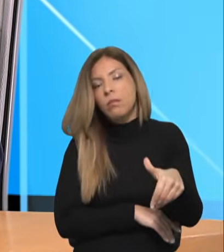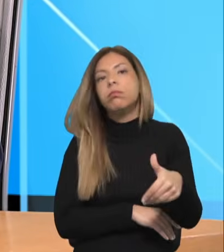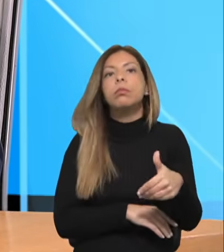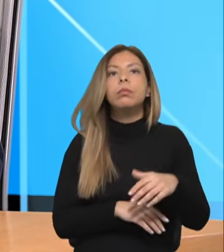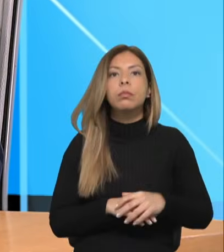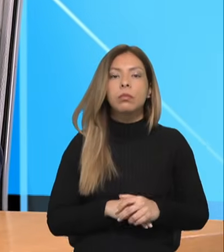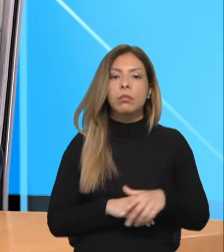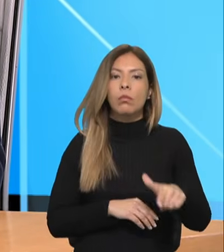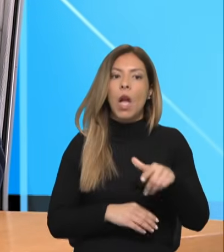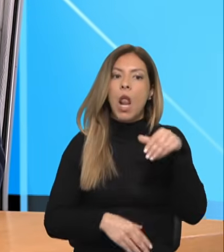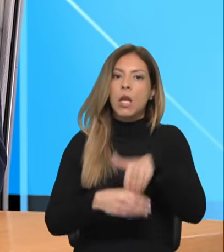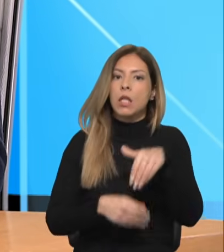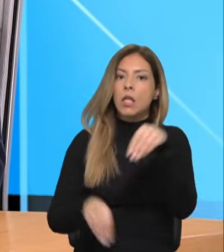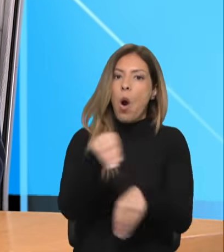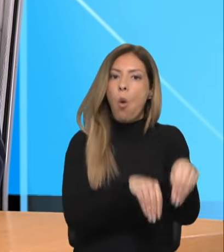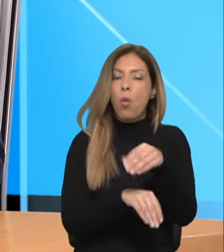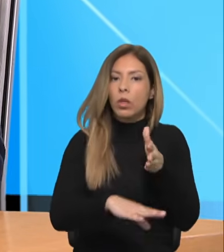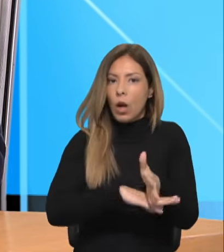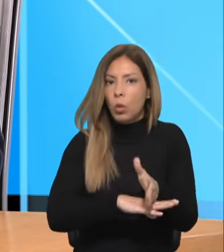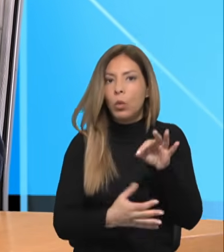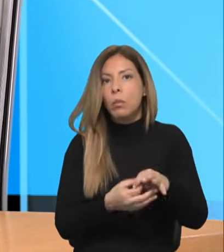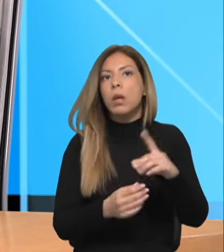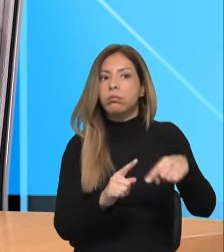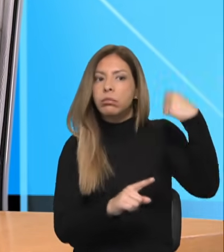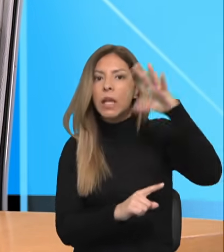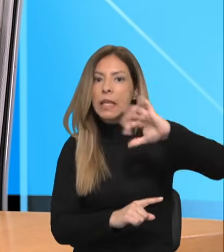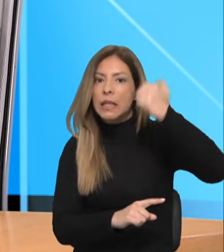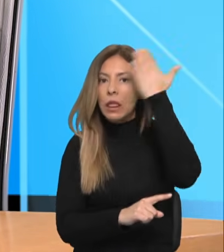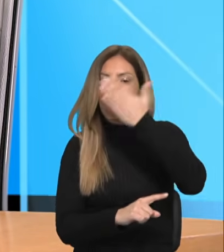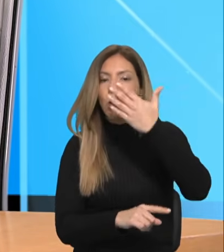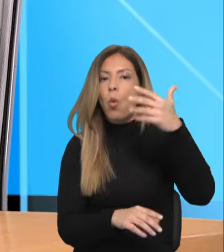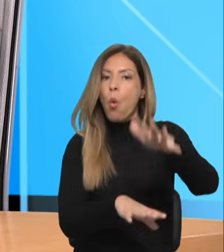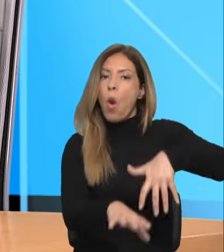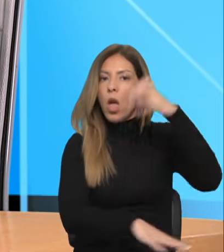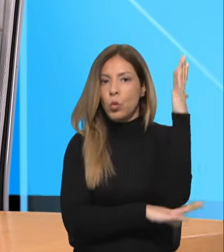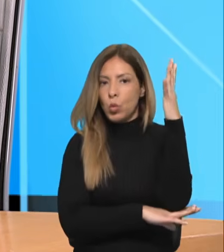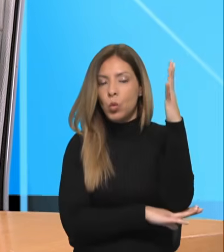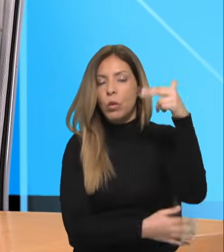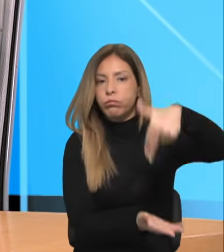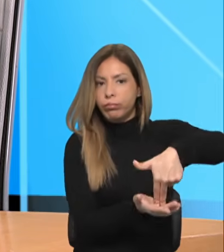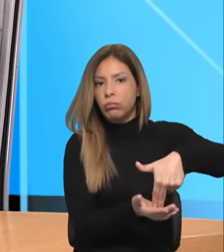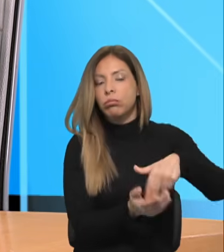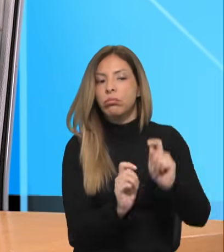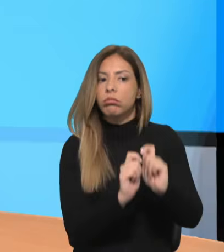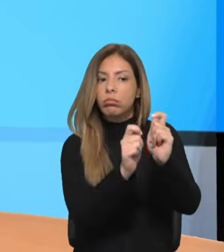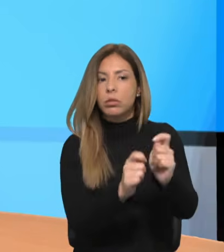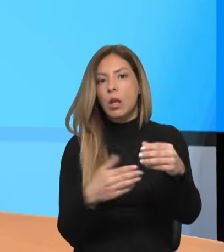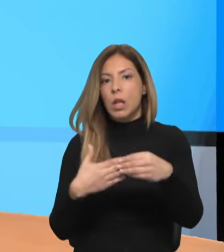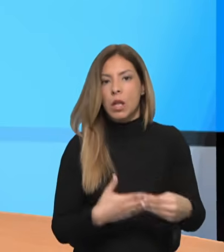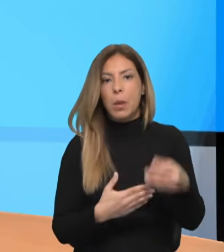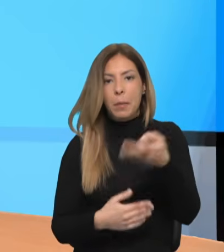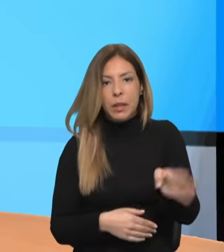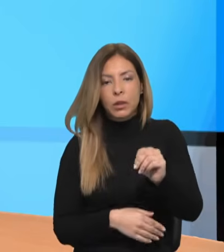tem eleições diretas este fim de semana e um congresso daqui a 15 dias para a reeleição de José Luís Carneiro. Portanto, há aqui